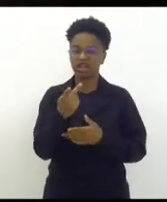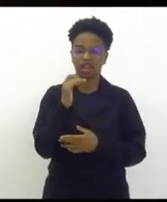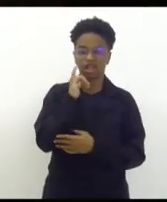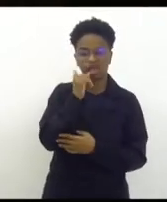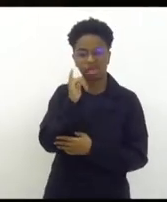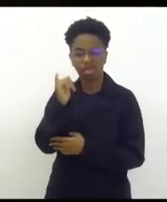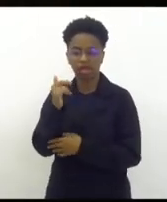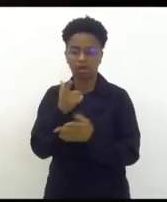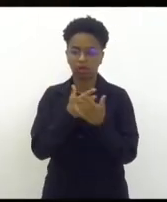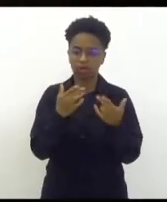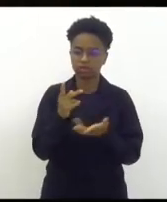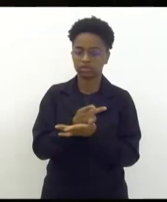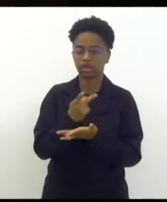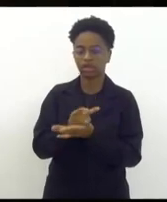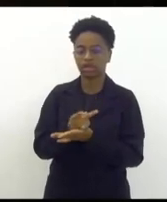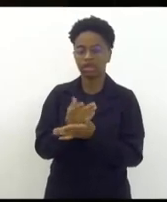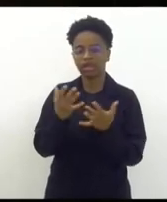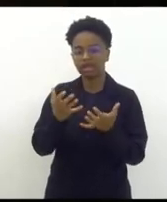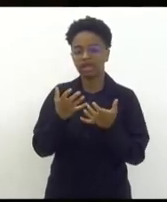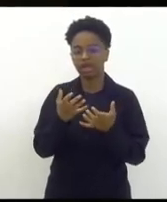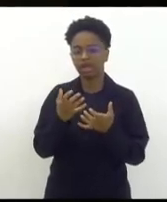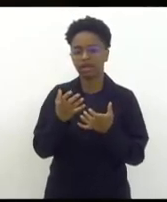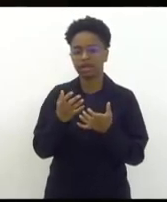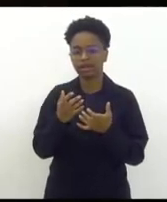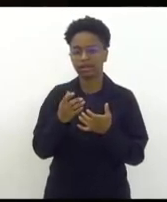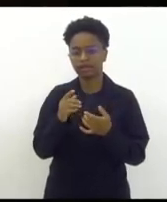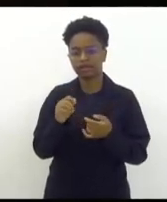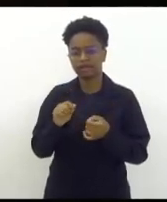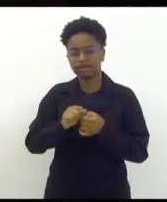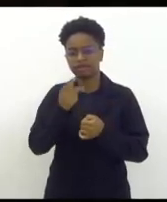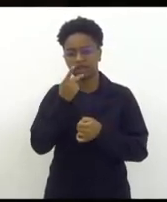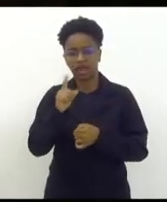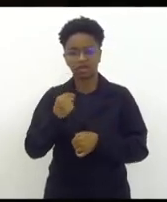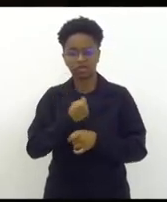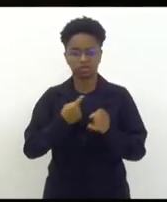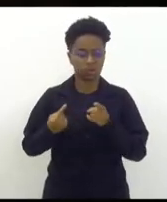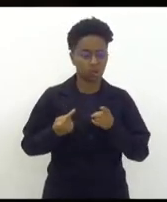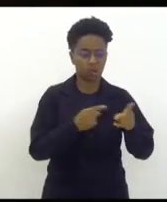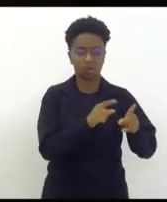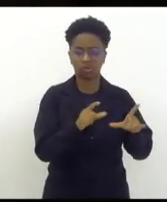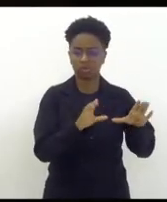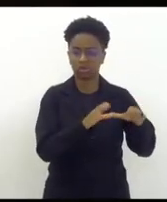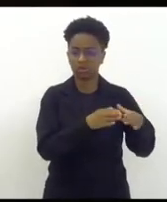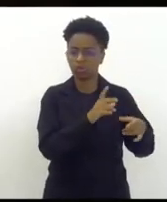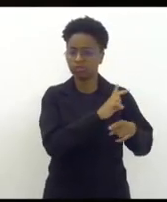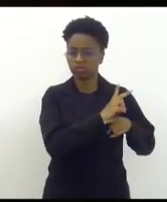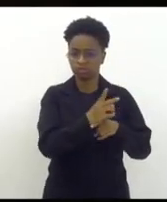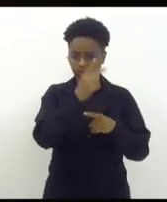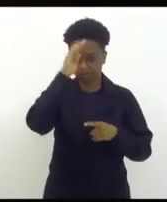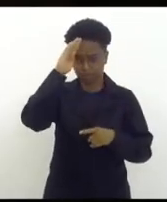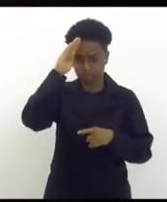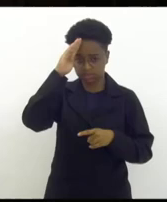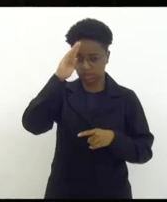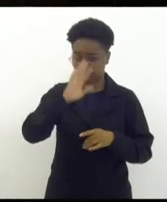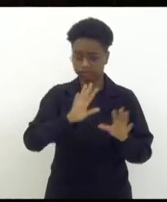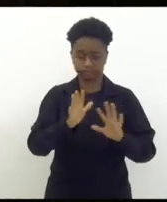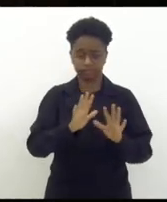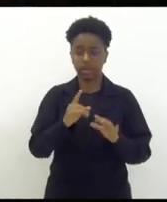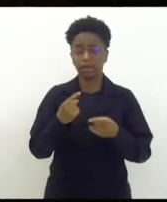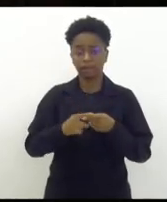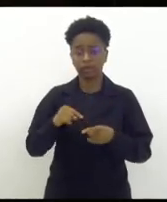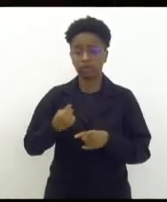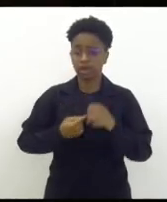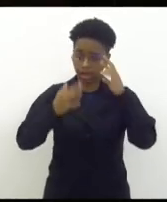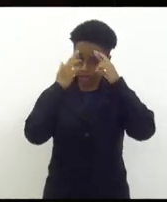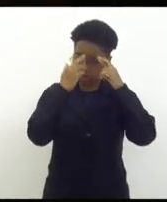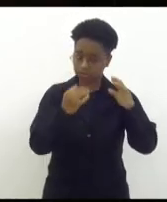torpe de querer nos colocar contra a guarda municipal porque nós respeitamos a farda respeitamos As instituições